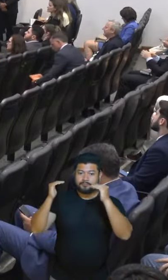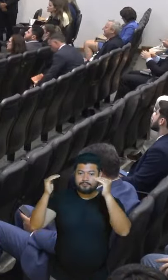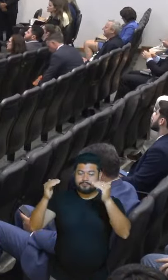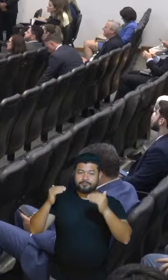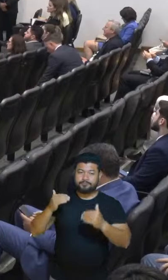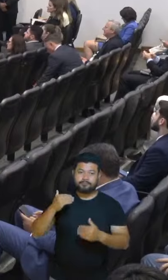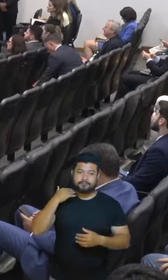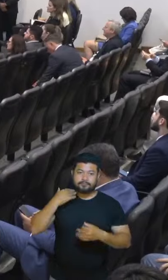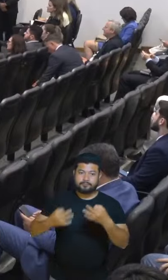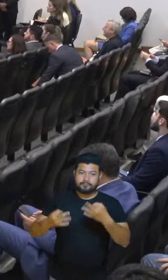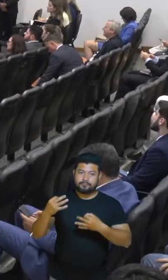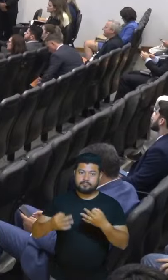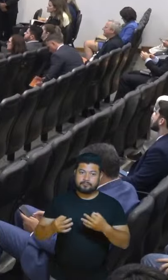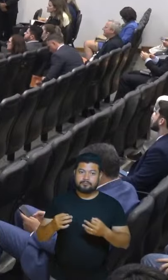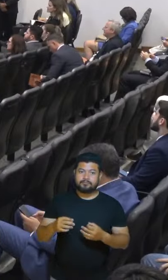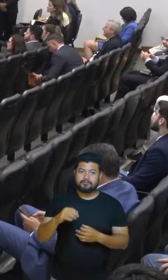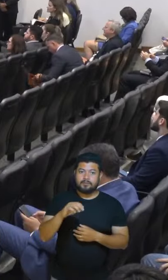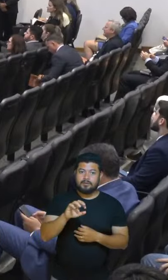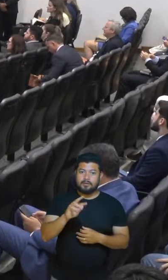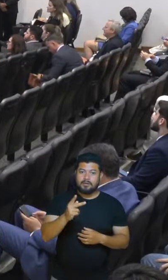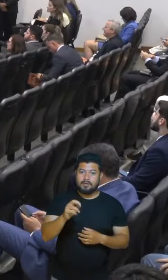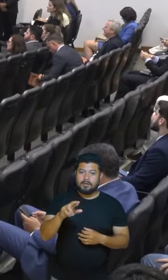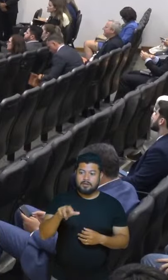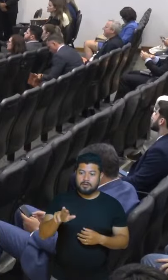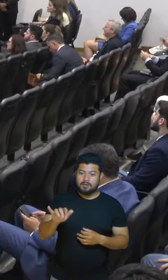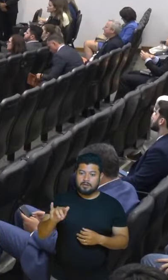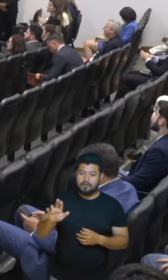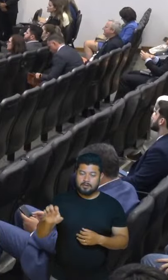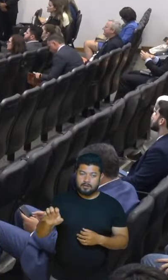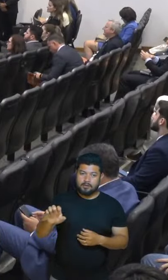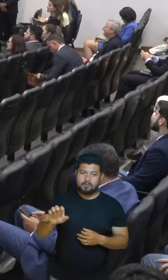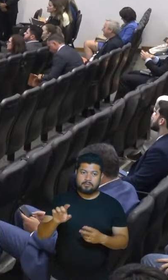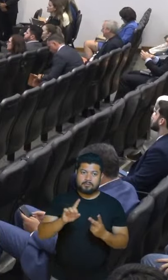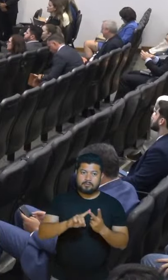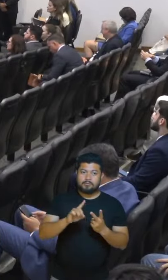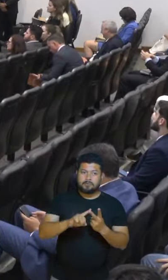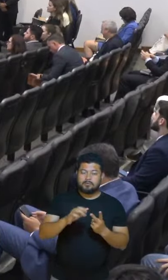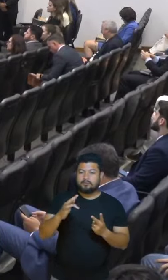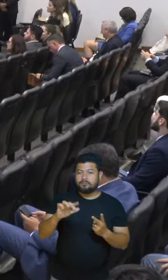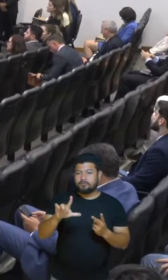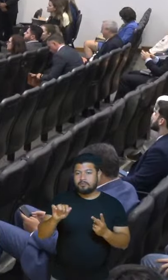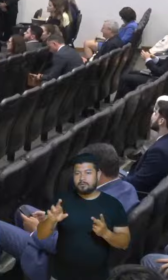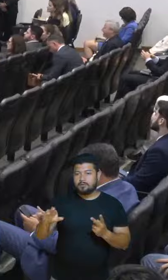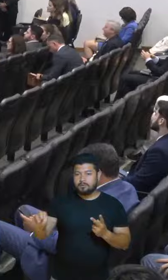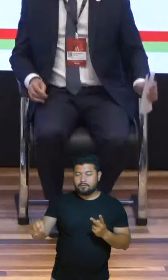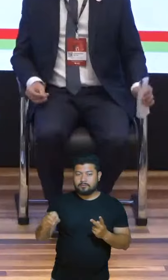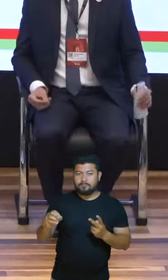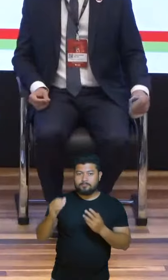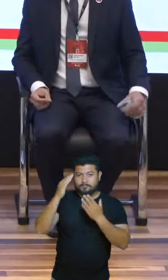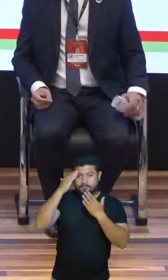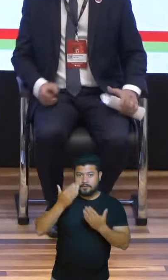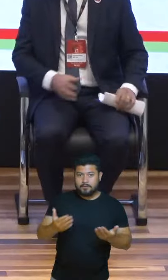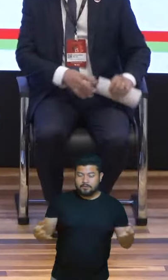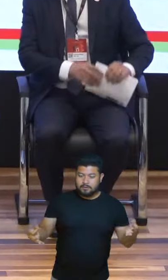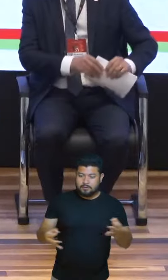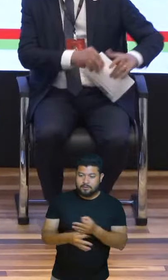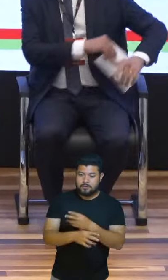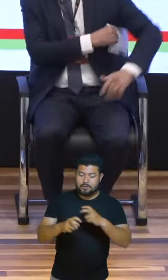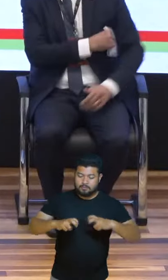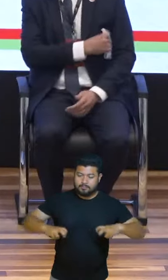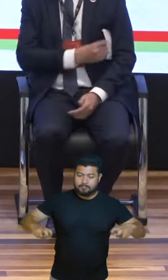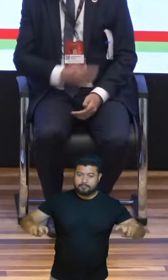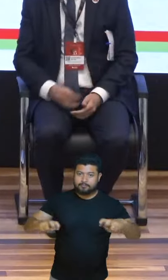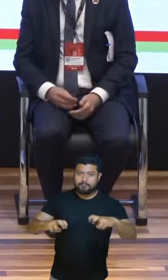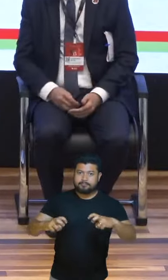desembargador Fernando quadros da Silva que nos Abou com a sua participação e dou por encerrado essa parte dou